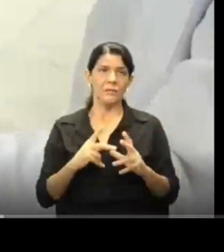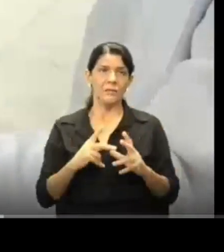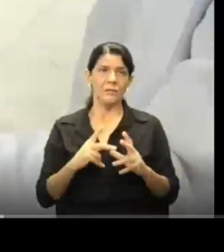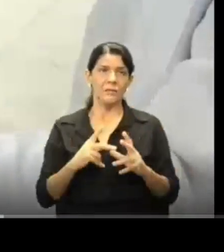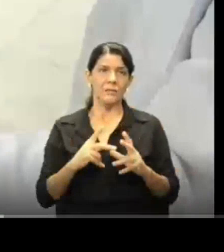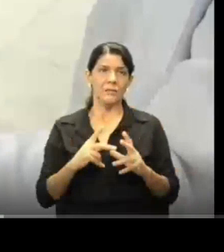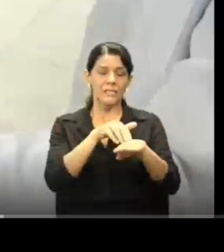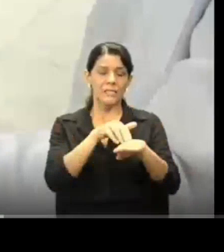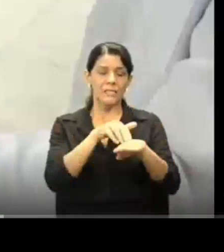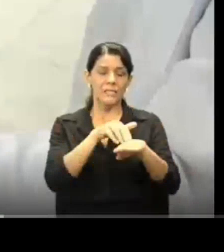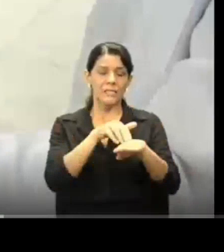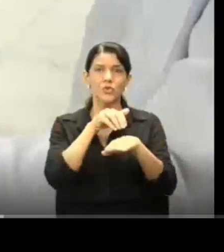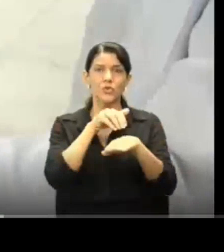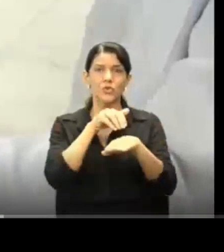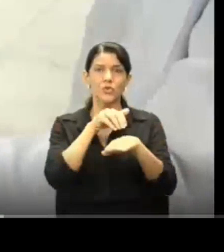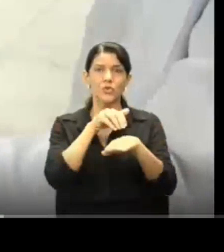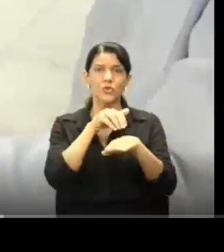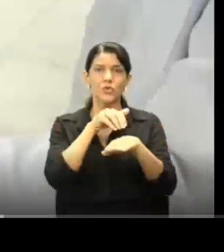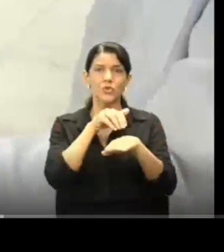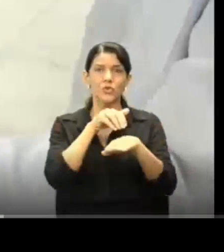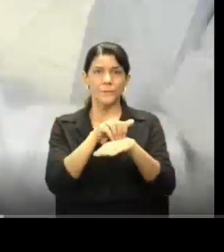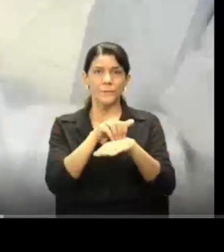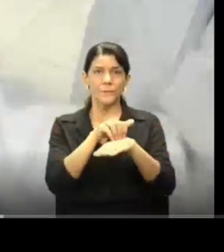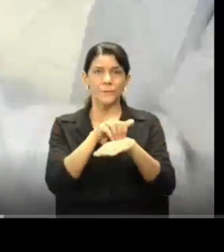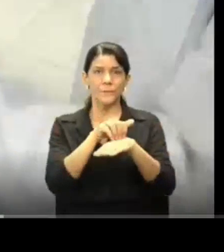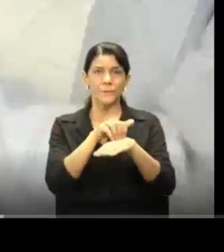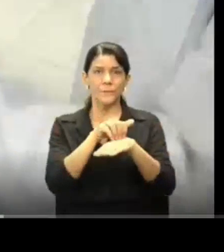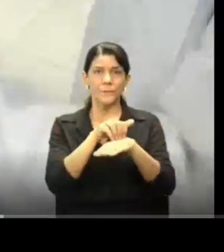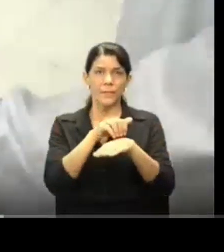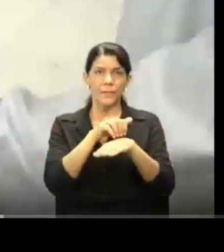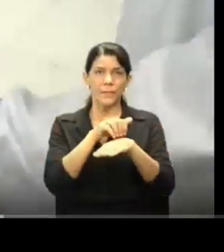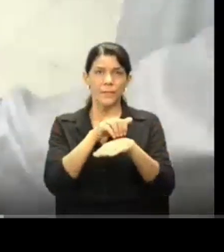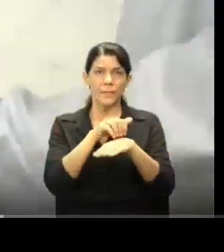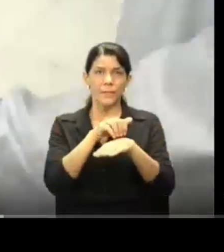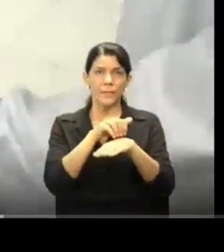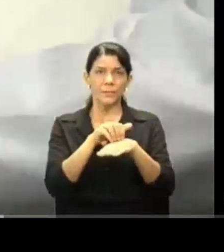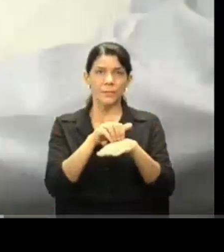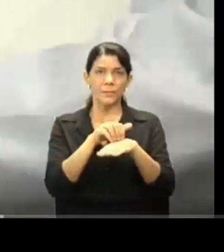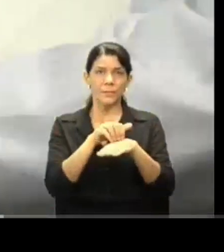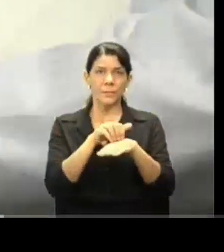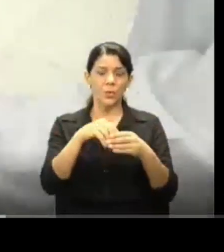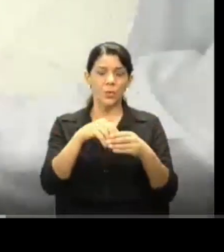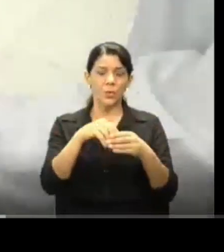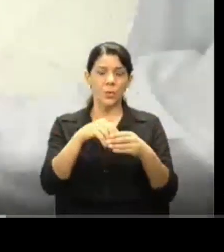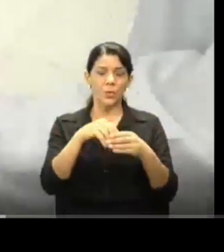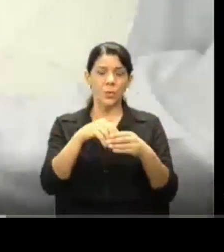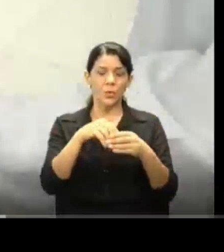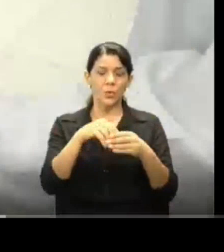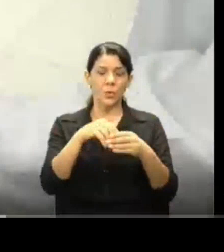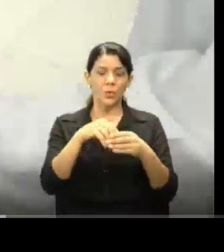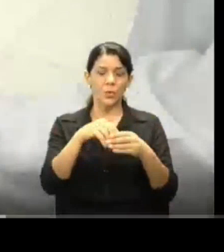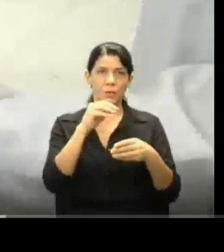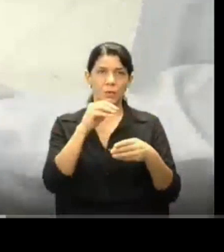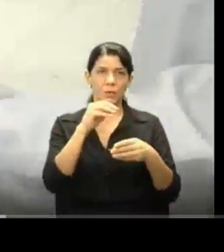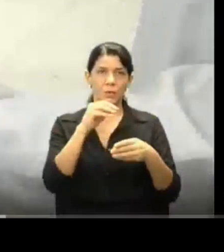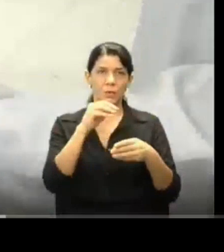não, além de pegar os fungos, também pegar o meio de cultura, meio nutritivo, né? Meio nutritivo da cultura. Faz